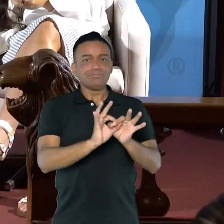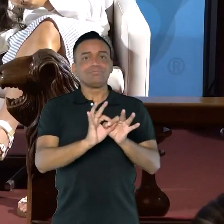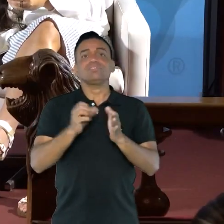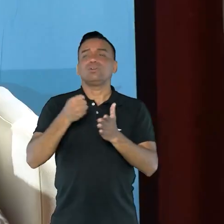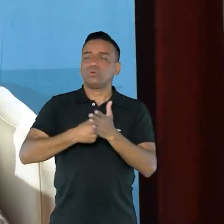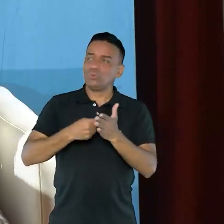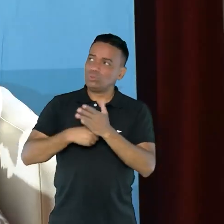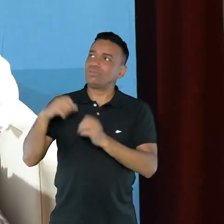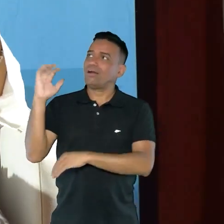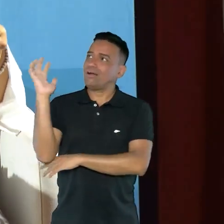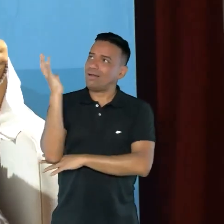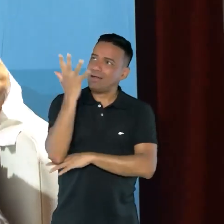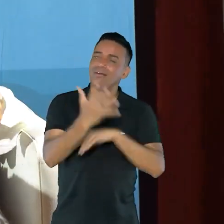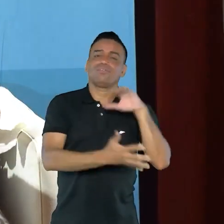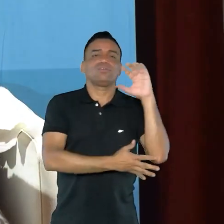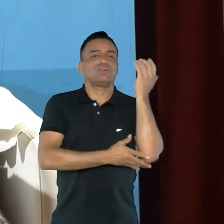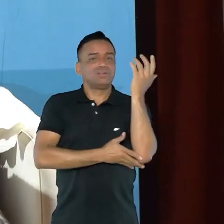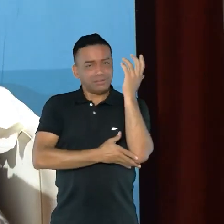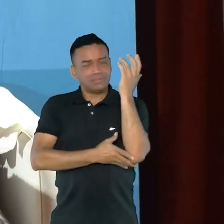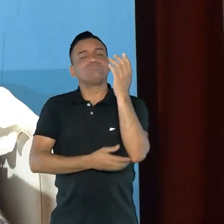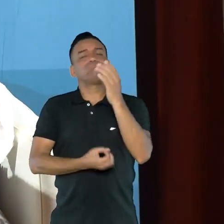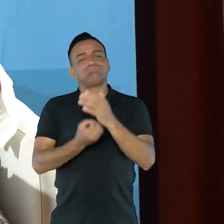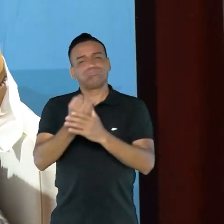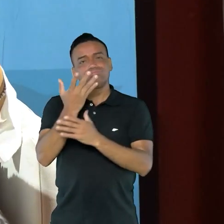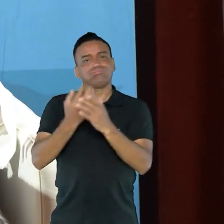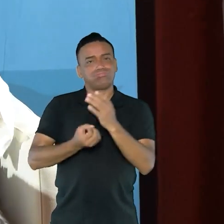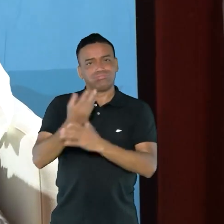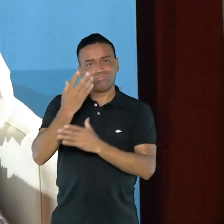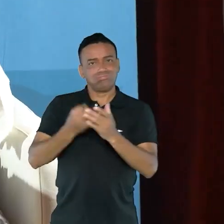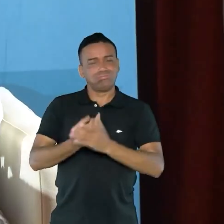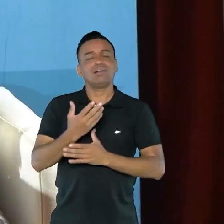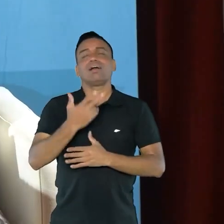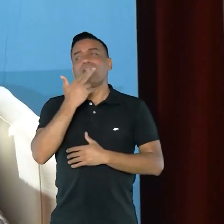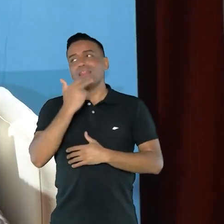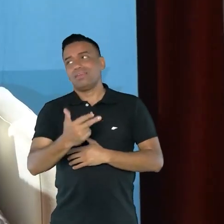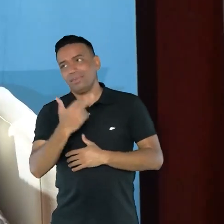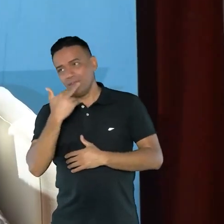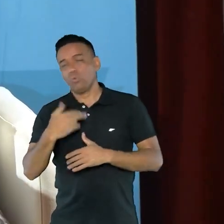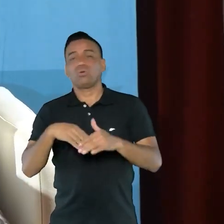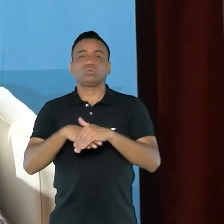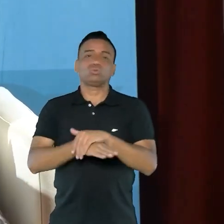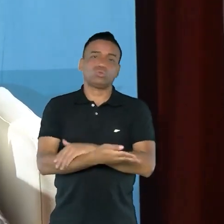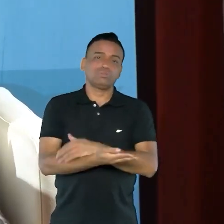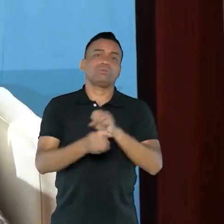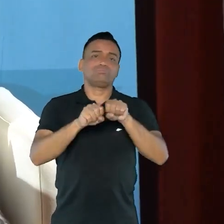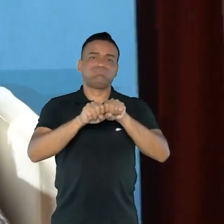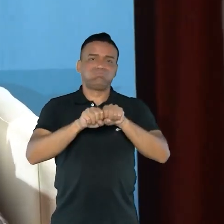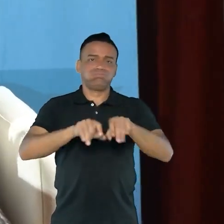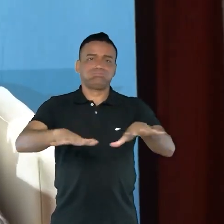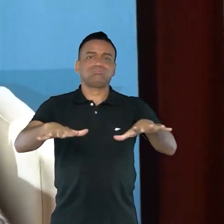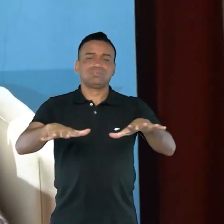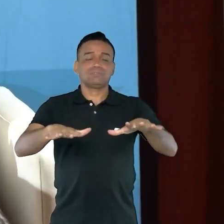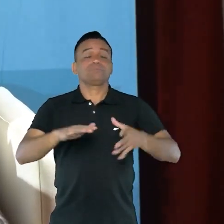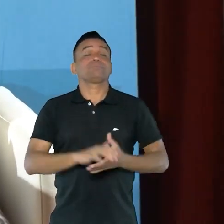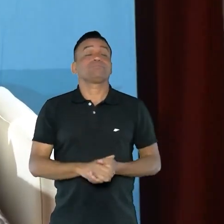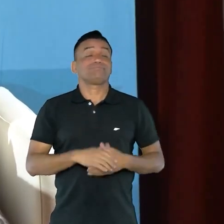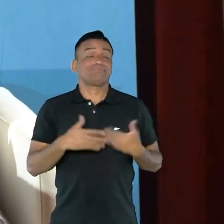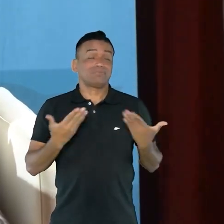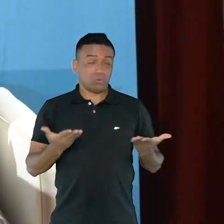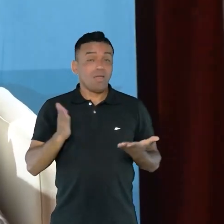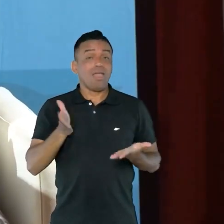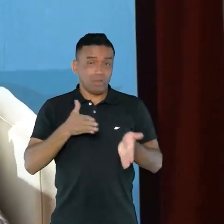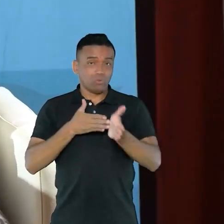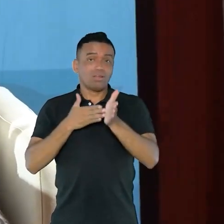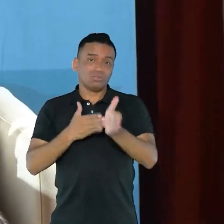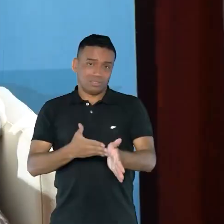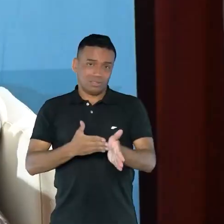reflorestamento da terra é também pelo reflorestamento das línguas, dos costumes, né? Então, é um pouquinho por aí que eu tenho